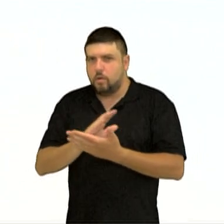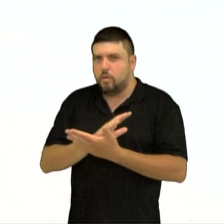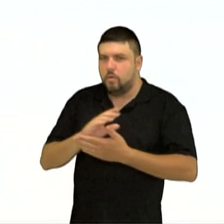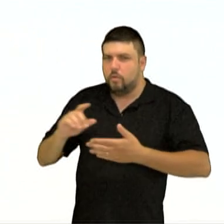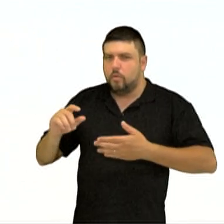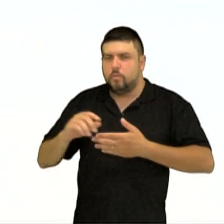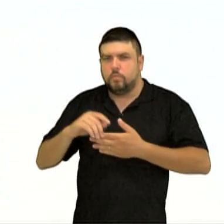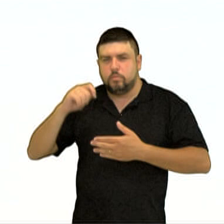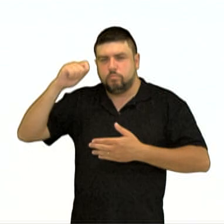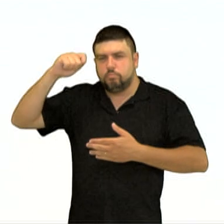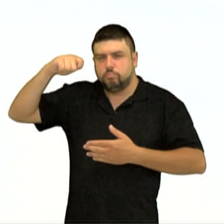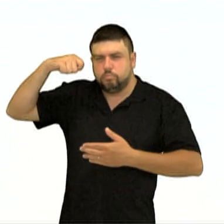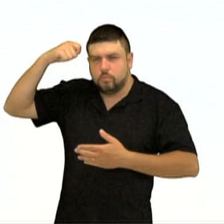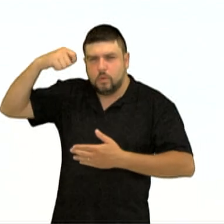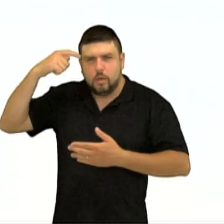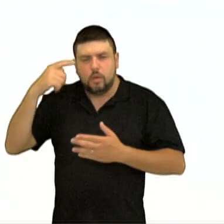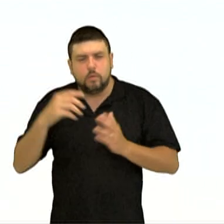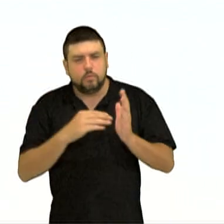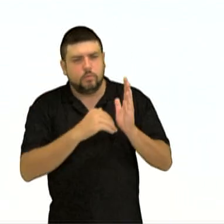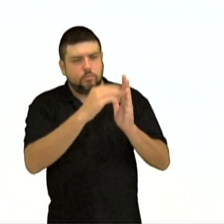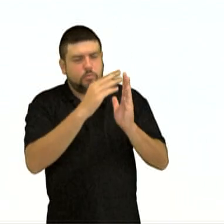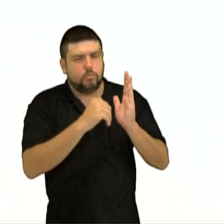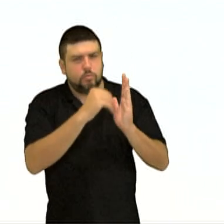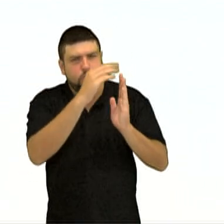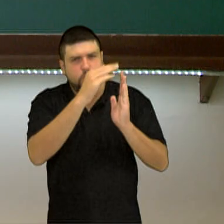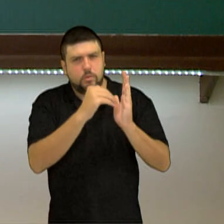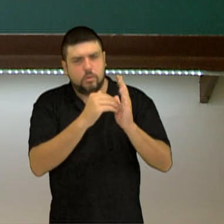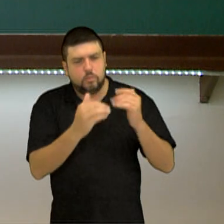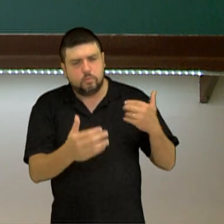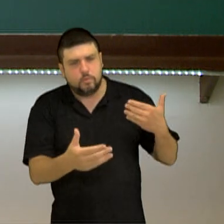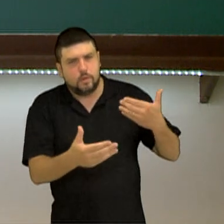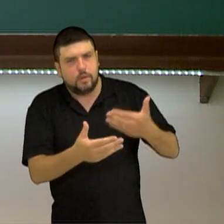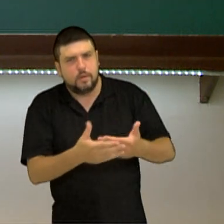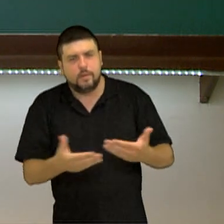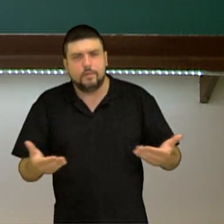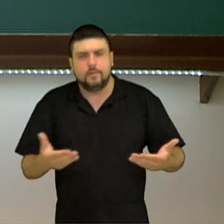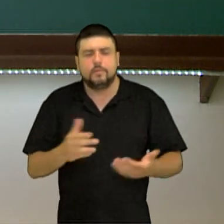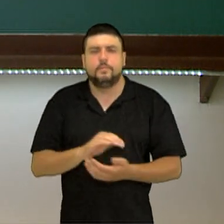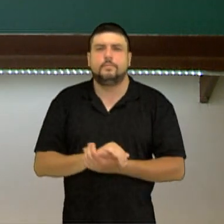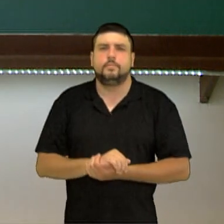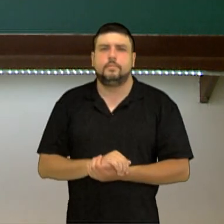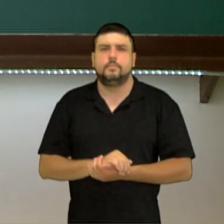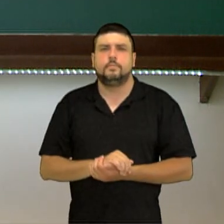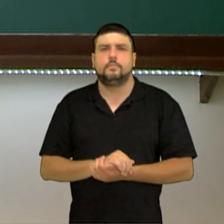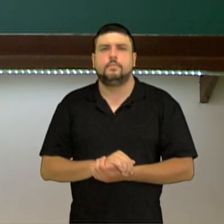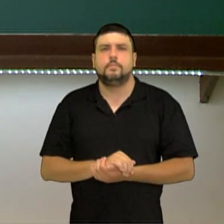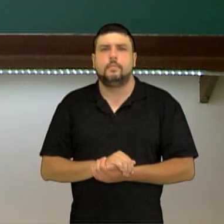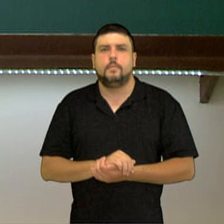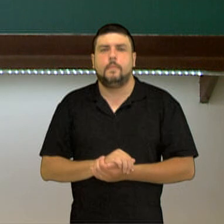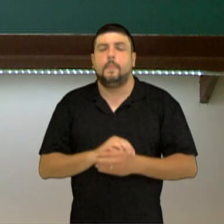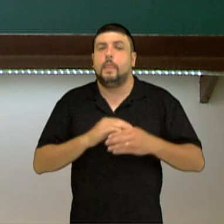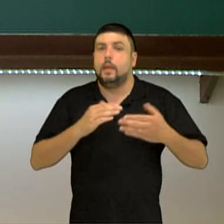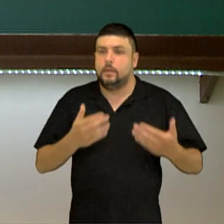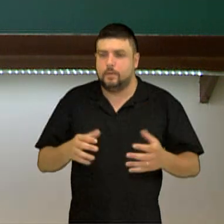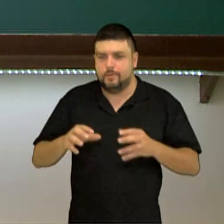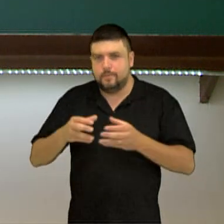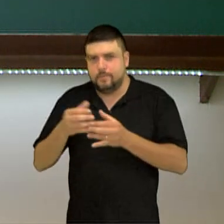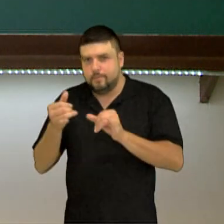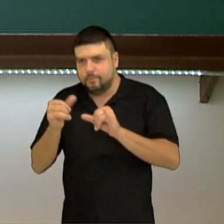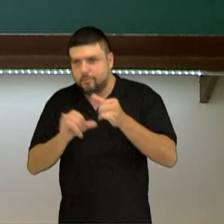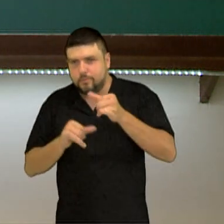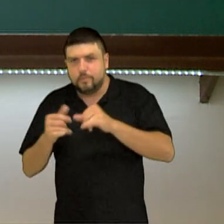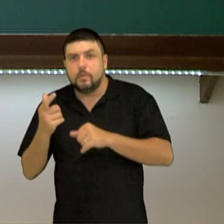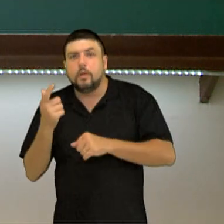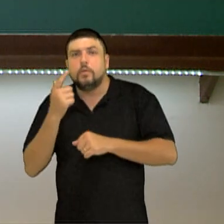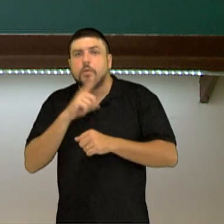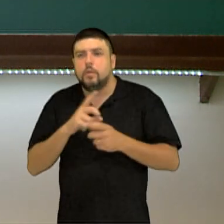apreciá-las até hoje. Então, não foi sempre assim, né? Eles conseguiram vender essas velas e ela